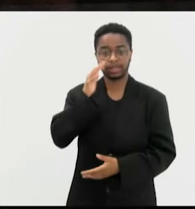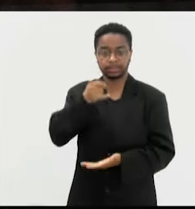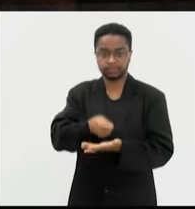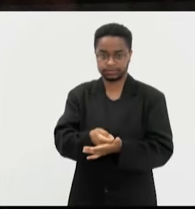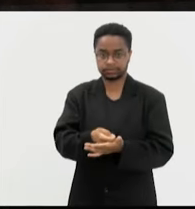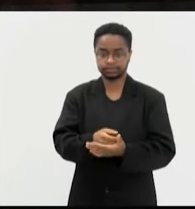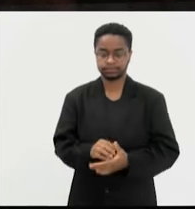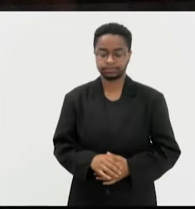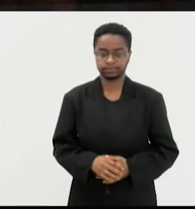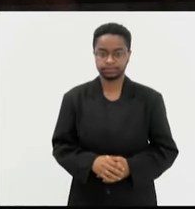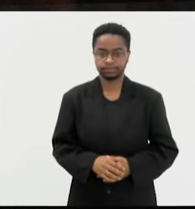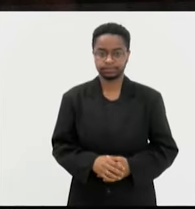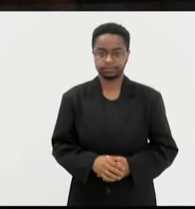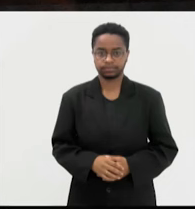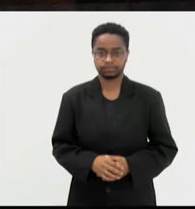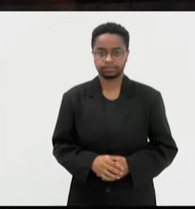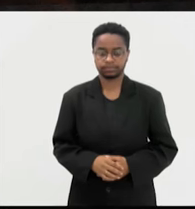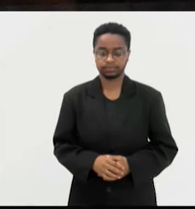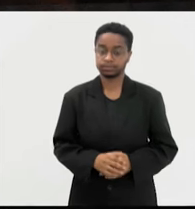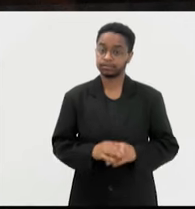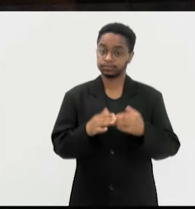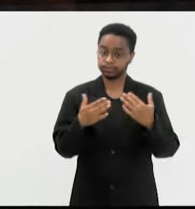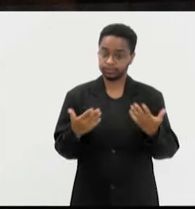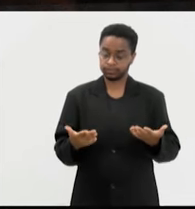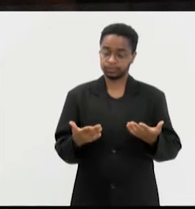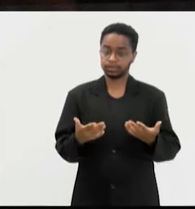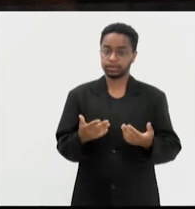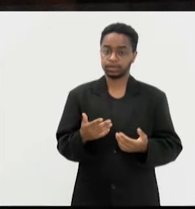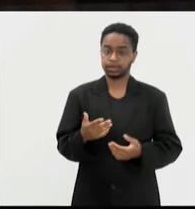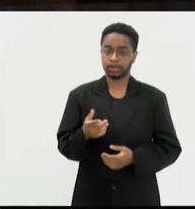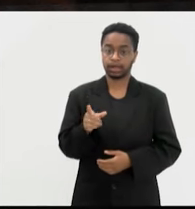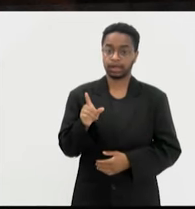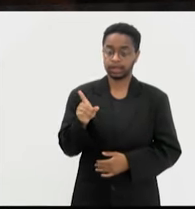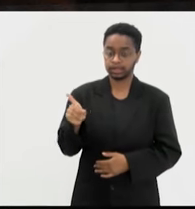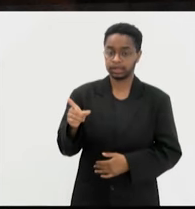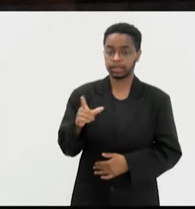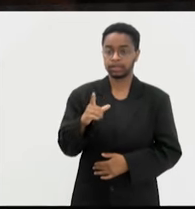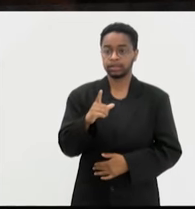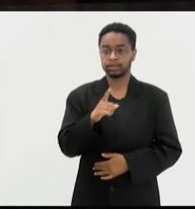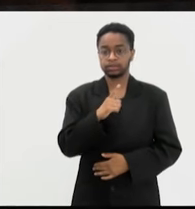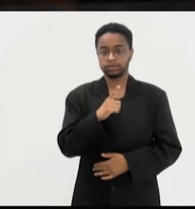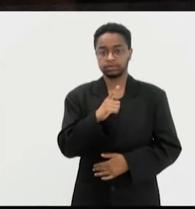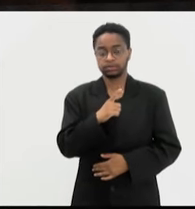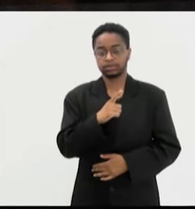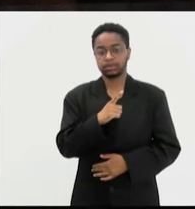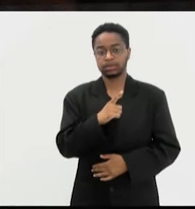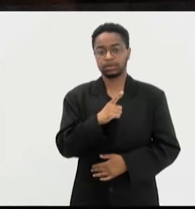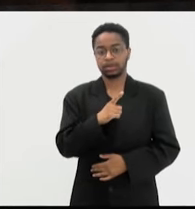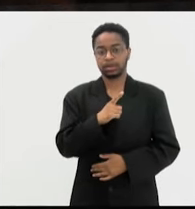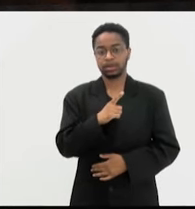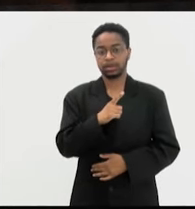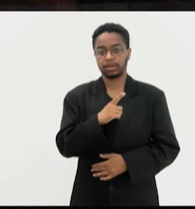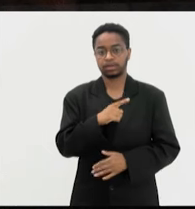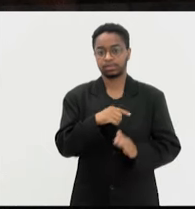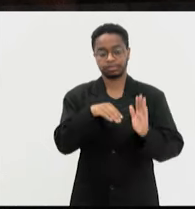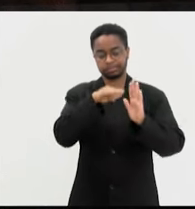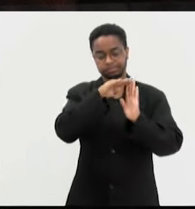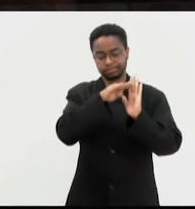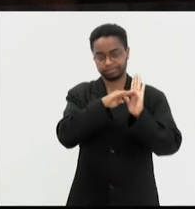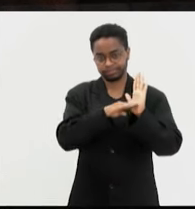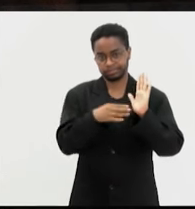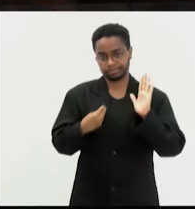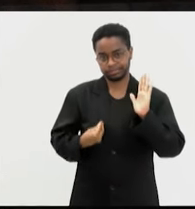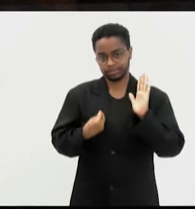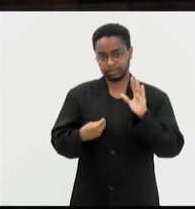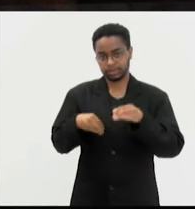decide e ali estava Carlinho umas uma das cláusulas que existiam vamos dizer assim